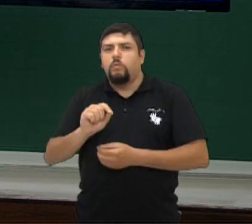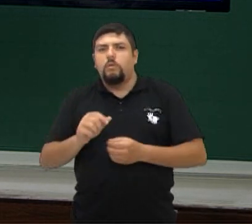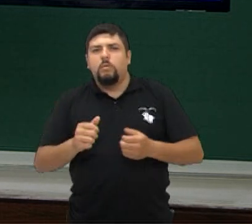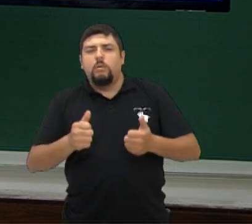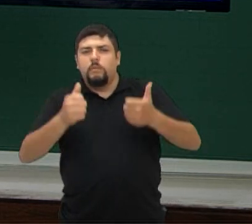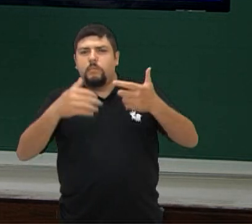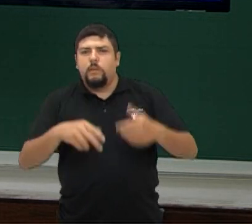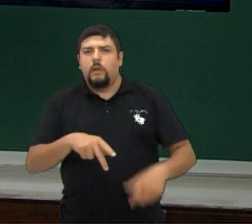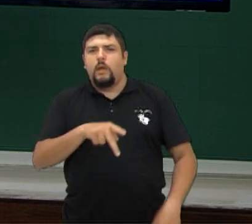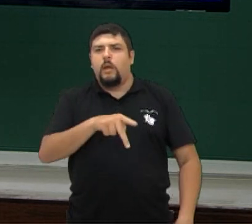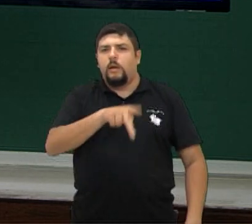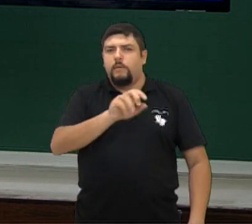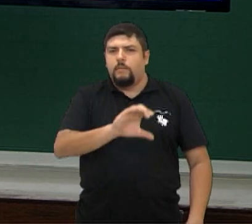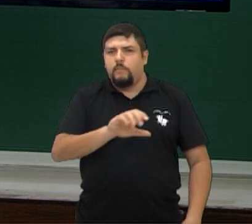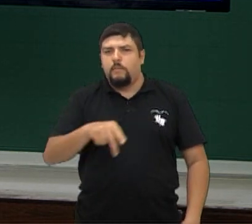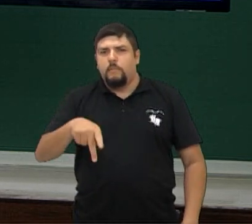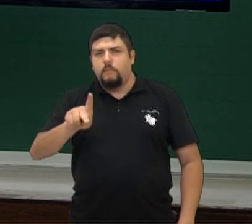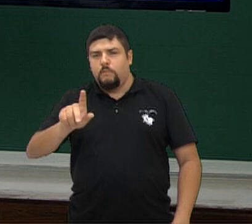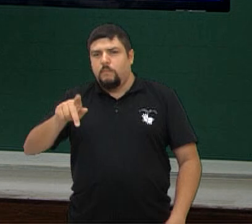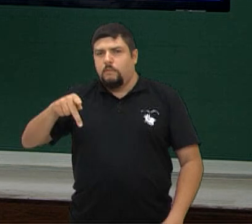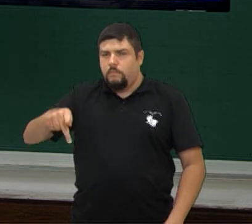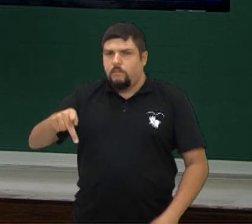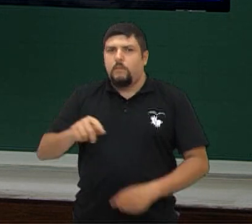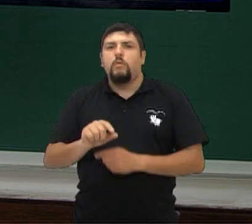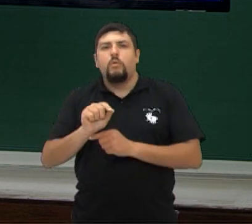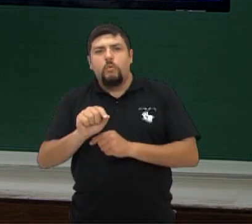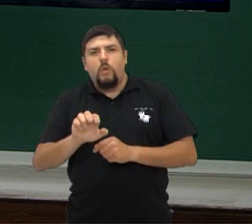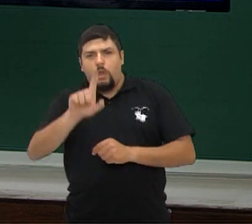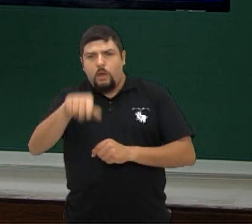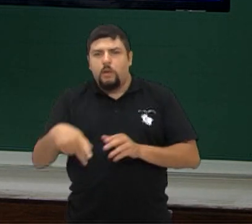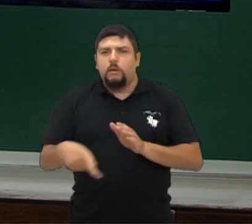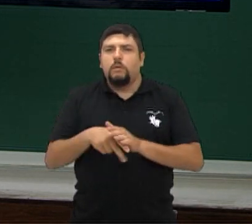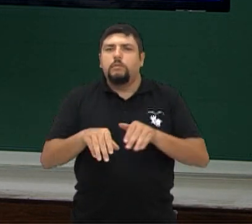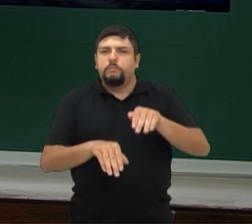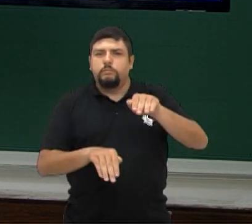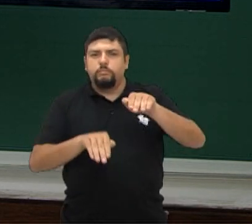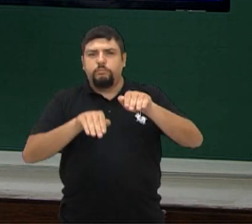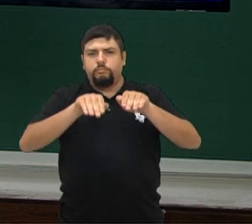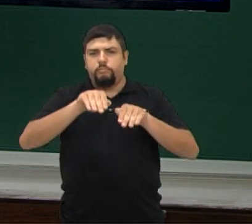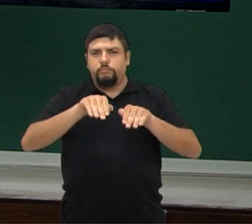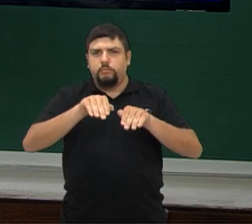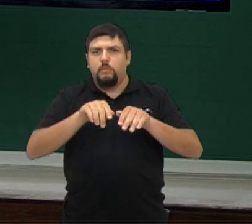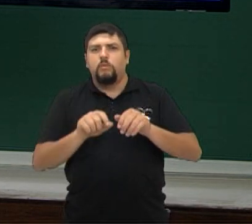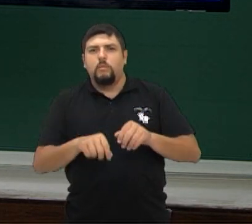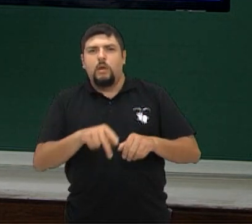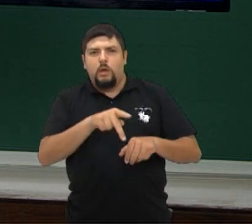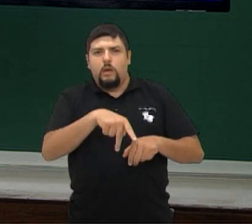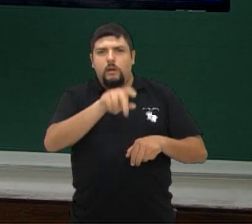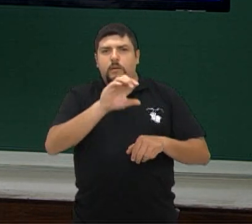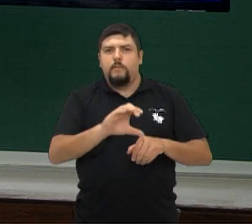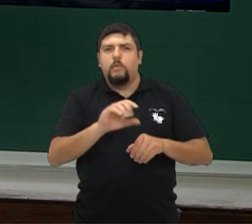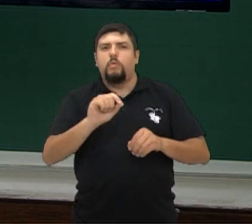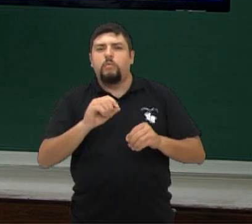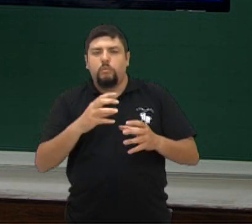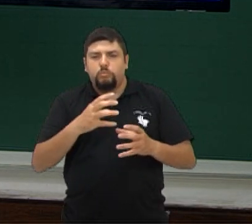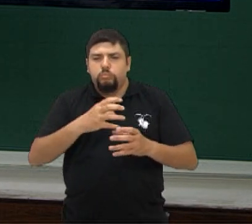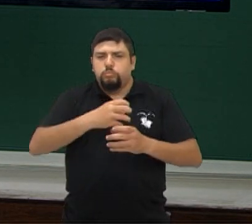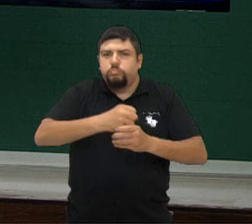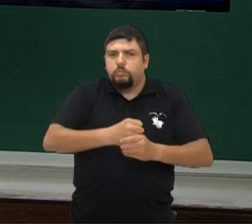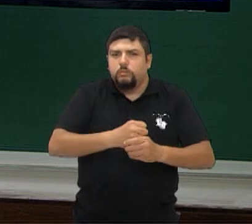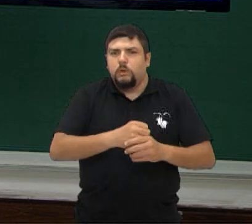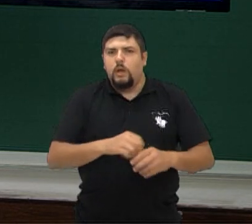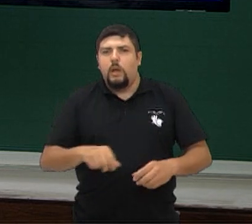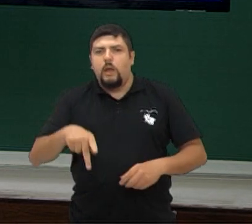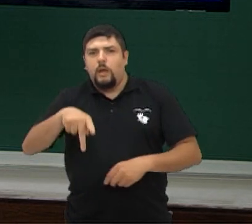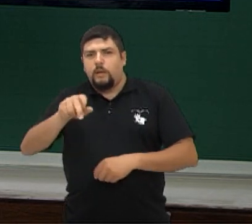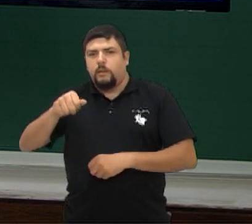e Kp, que são os cálculos de constante de equilíbrio, Kc em função da concentração e Kp em função da